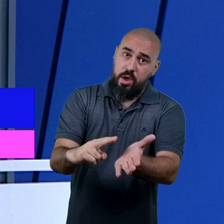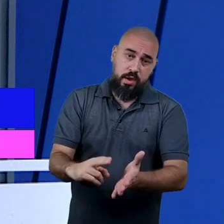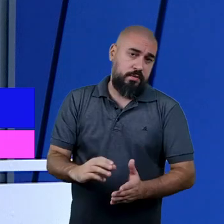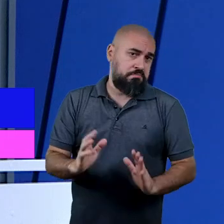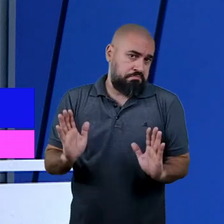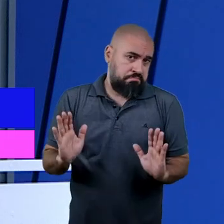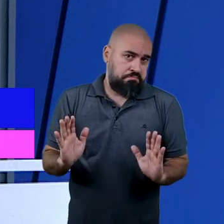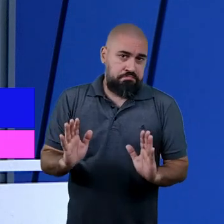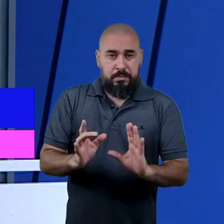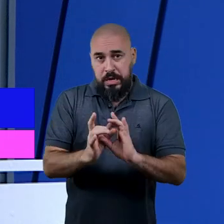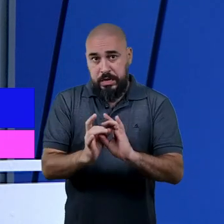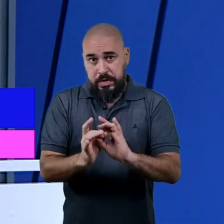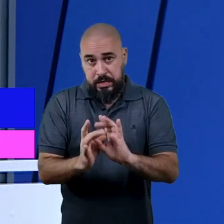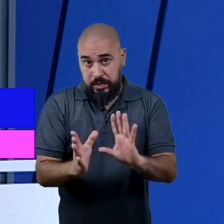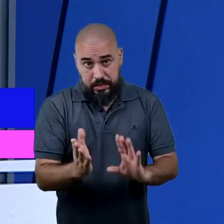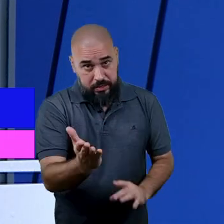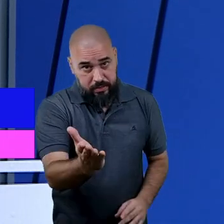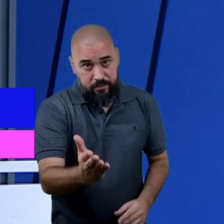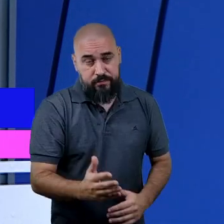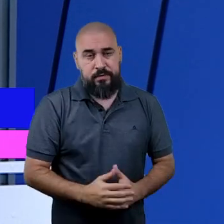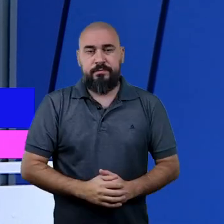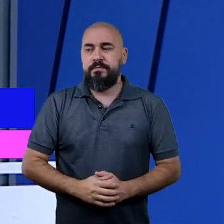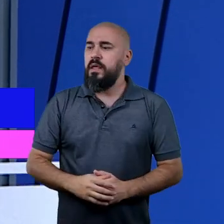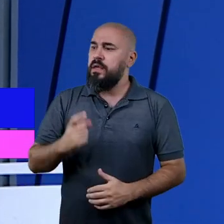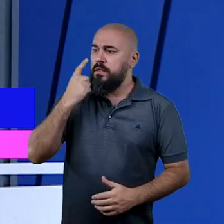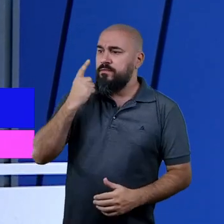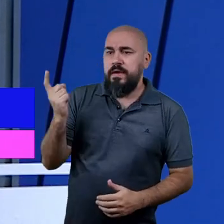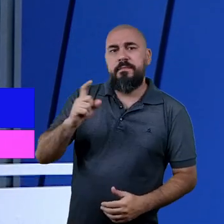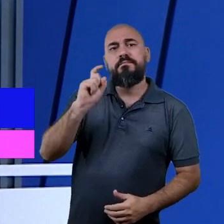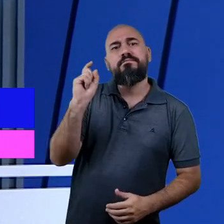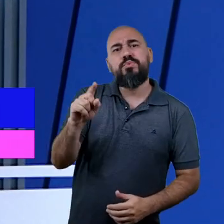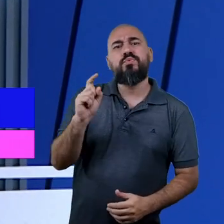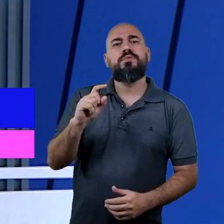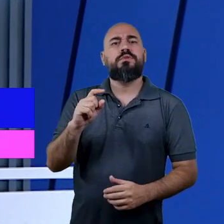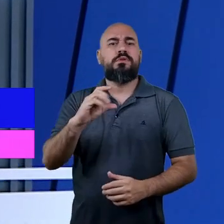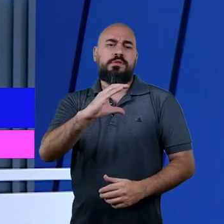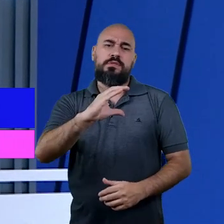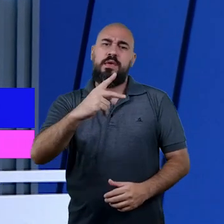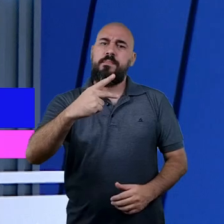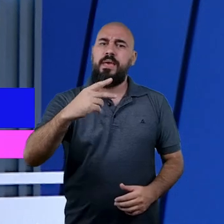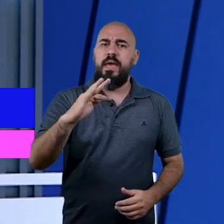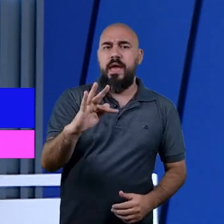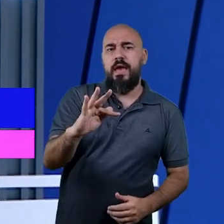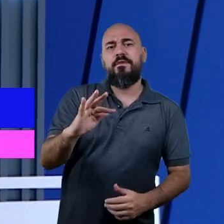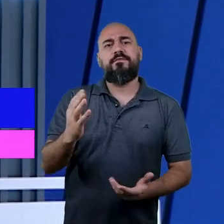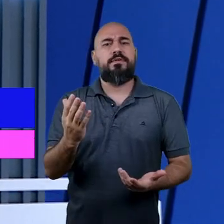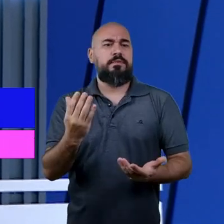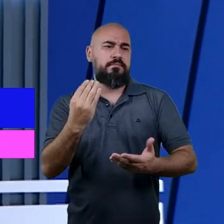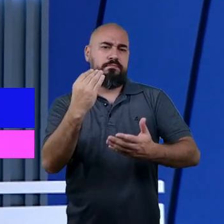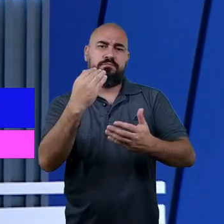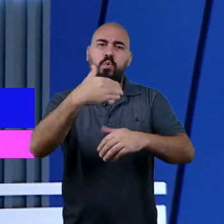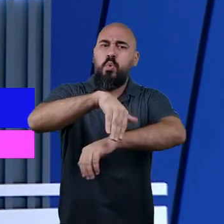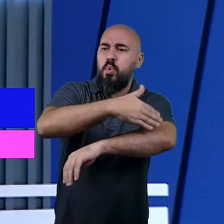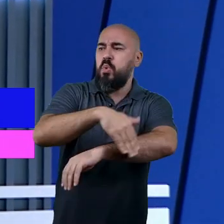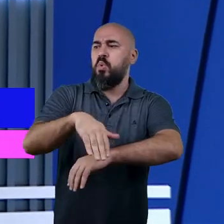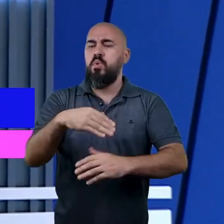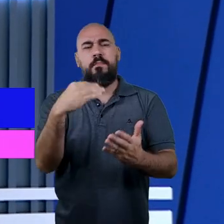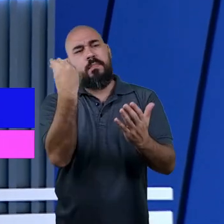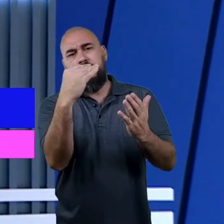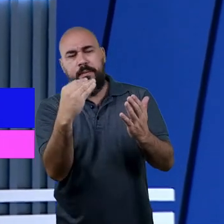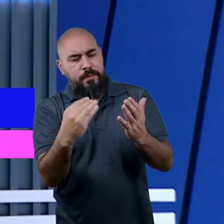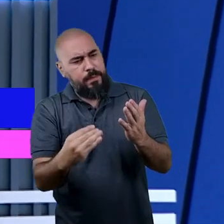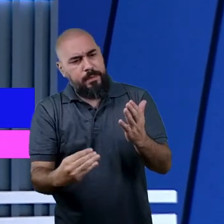queira pedir pelo correio, você clica aqui, aí você coloca o seu CPF, a sua data de nascimento, você vai validar a sua informação e você